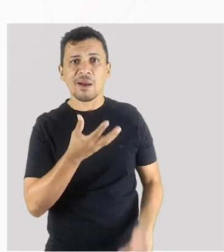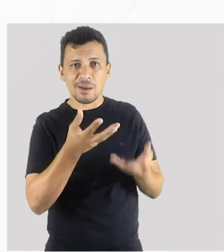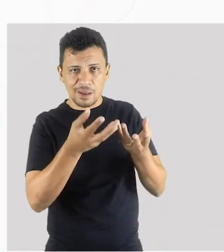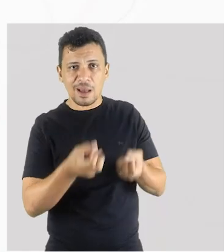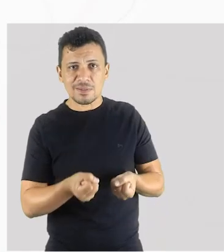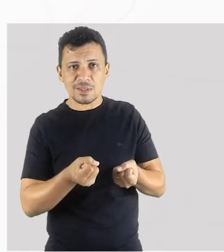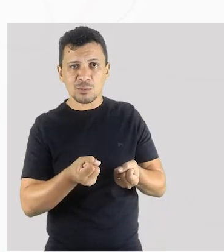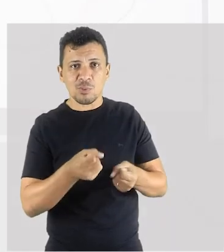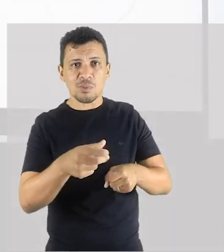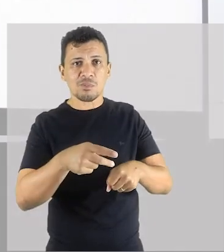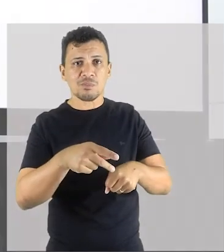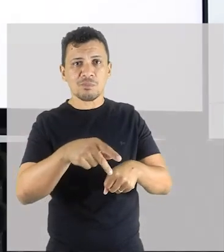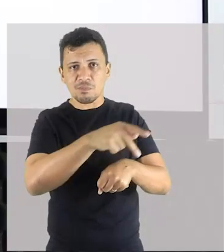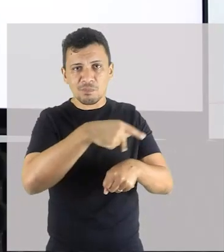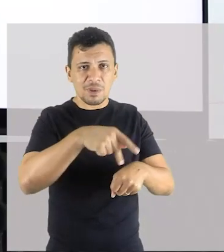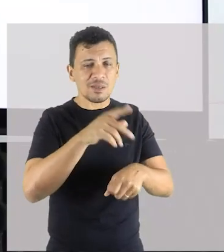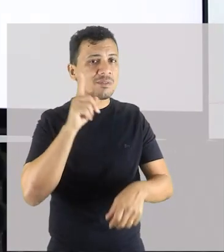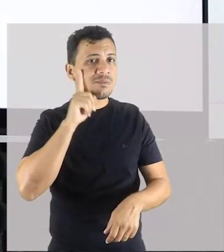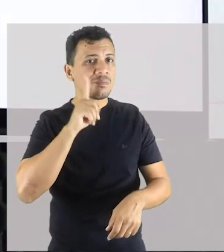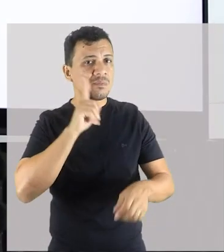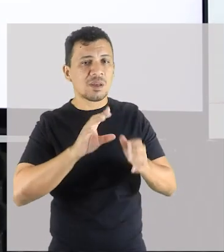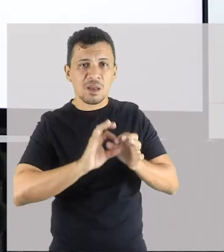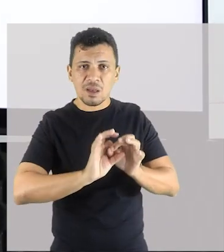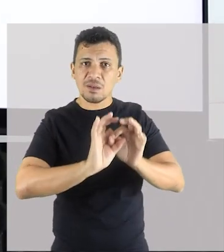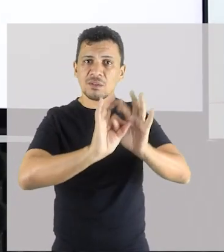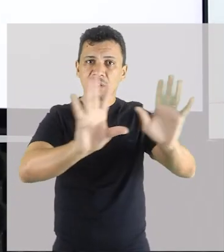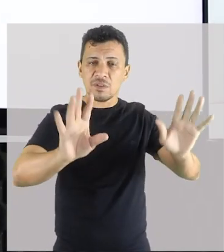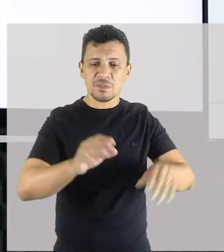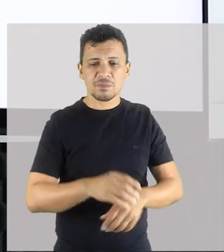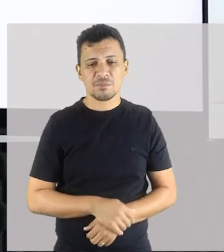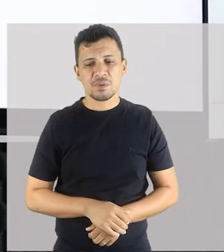Unidos, através do Tratado de Versalhes. Em